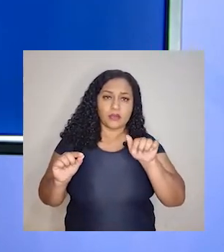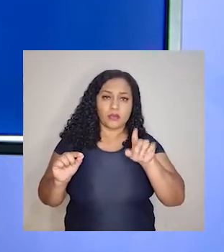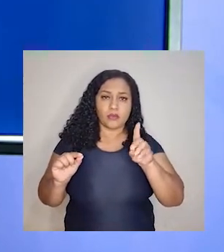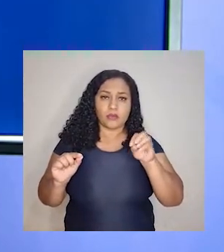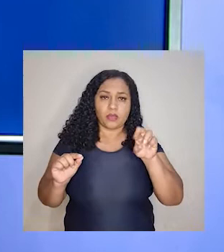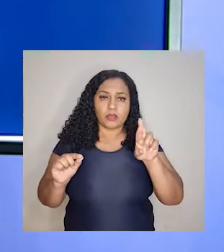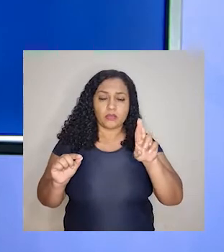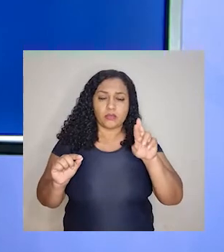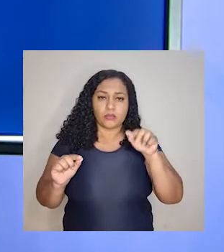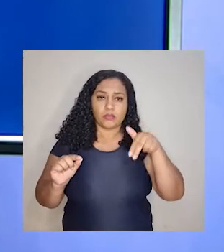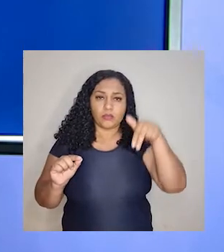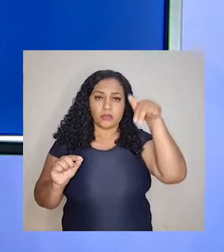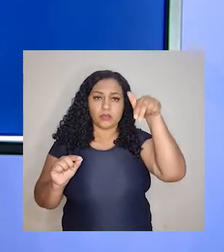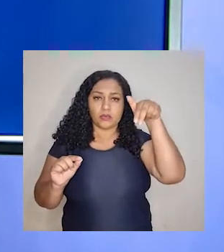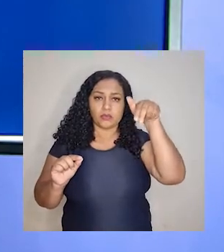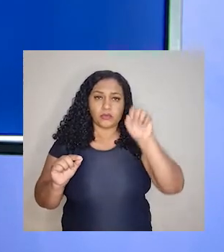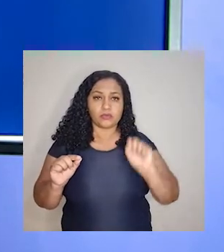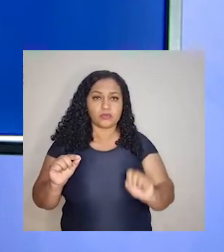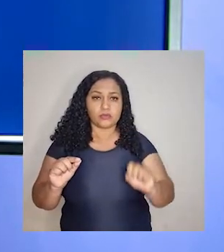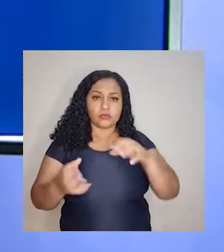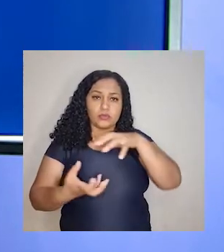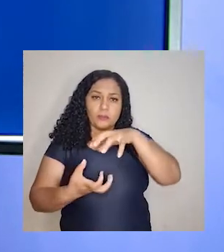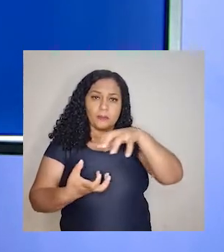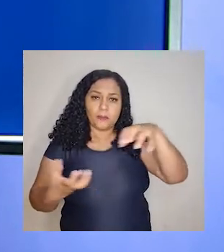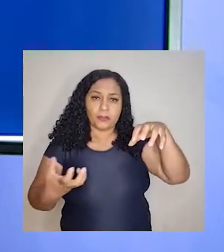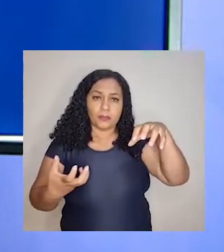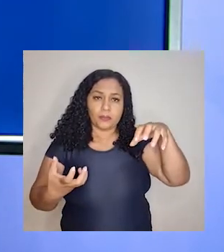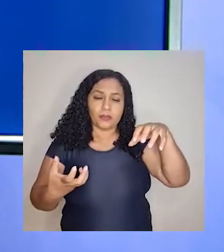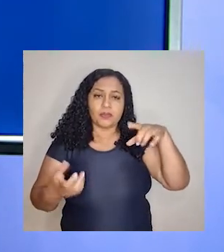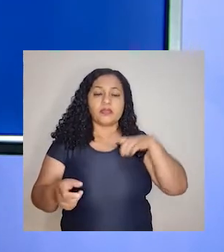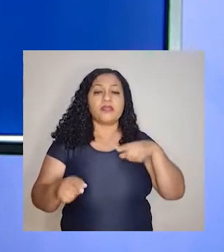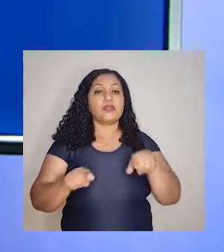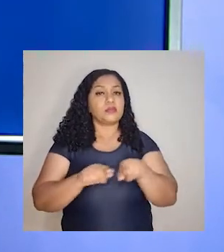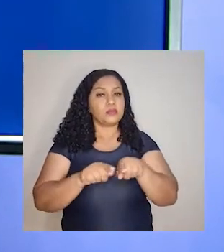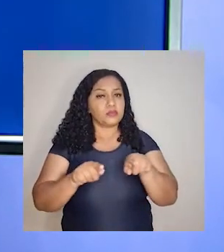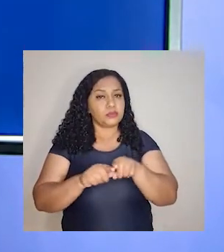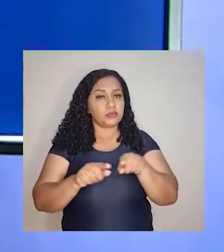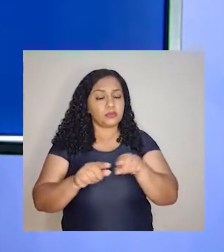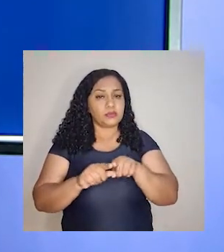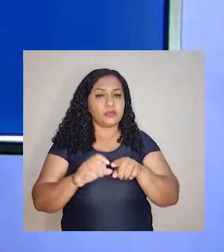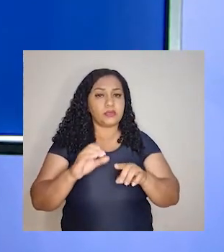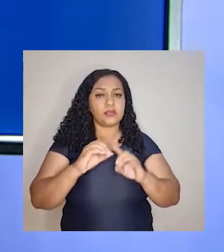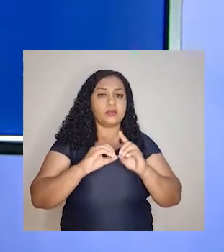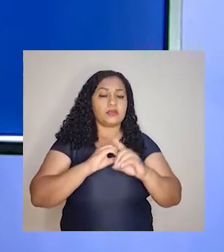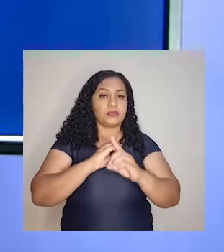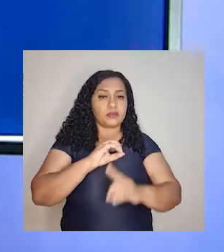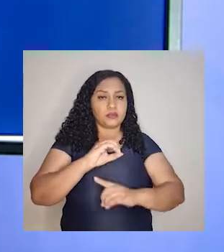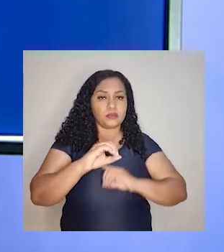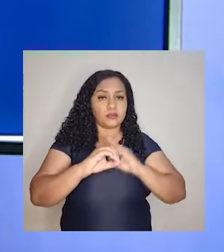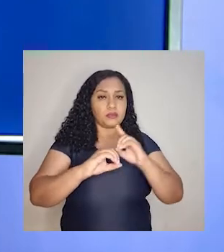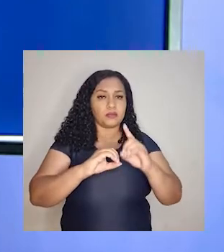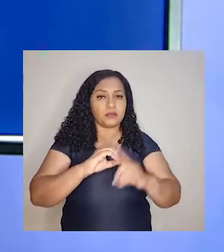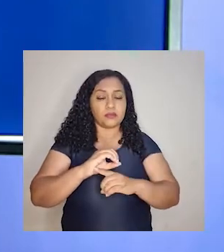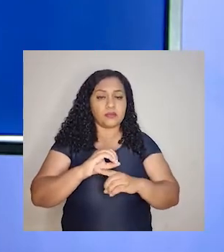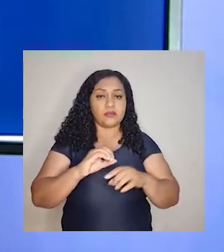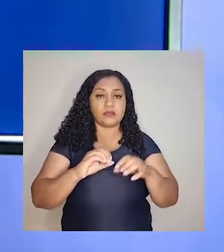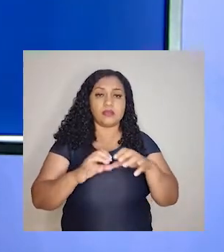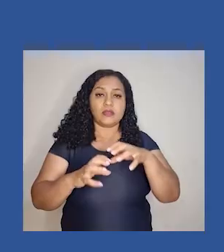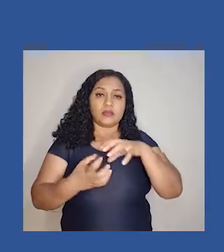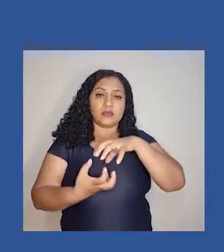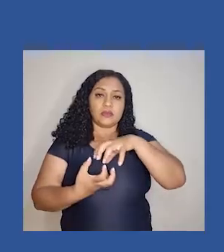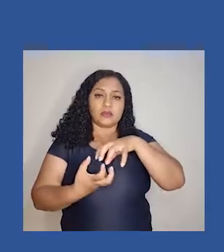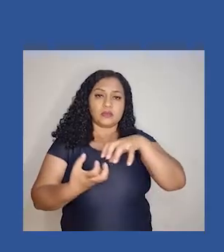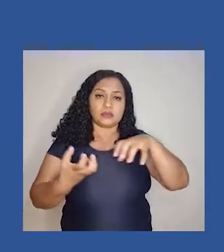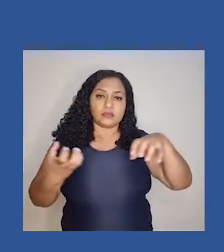nós temos além do Equador que divide em dois hemisférios o norte o sul e temos o meridiano de Greenwich